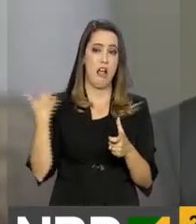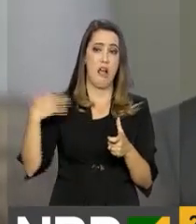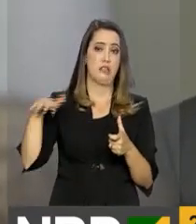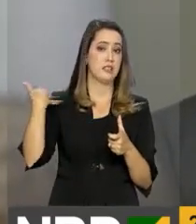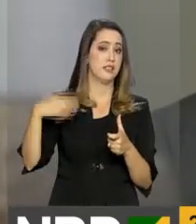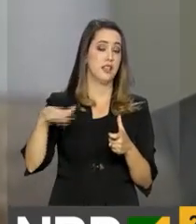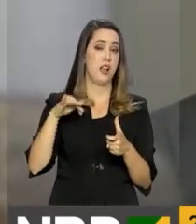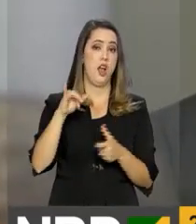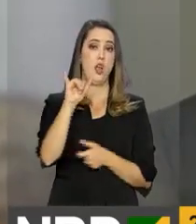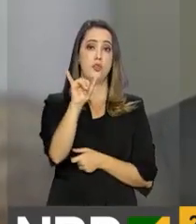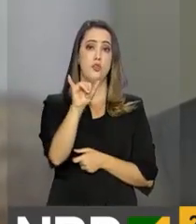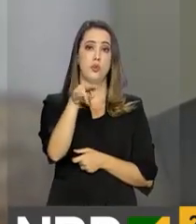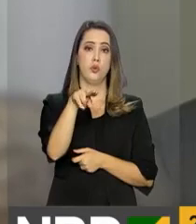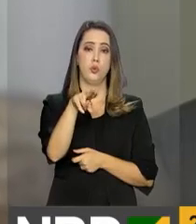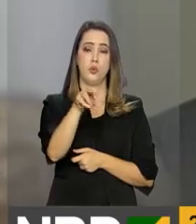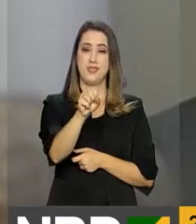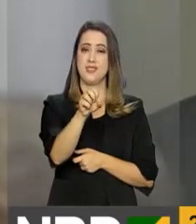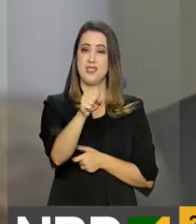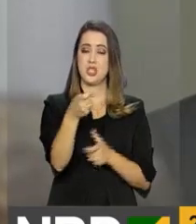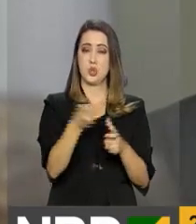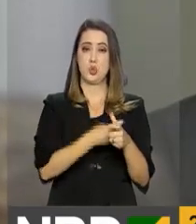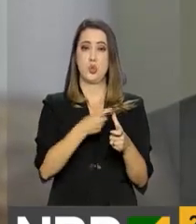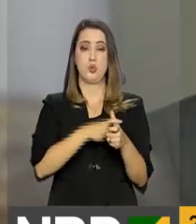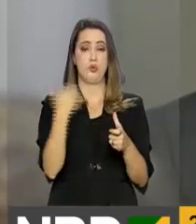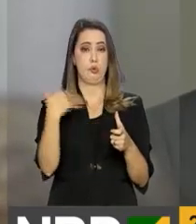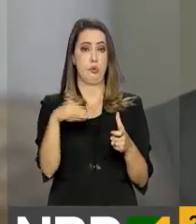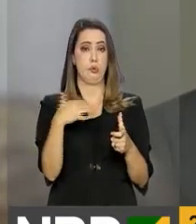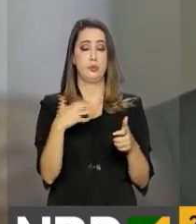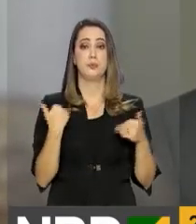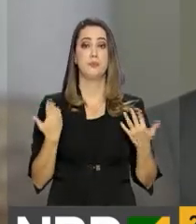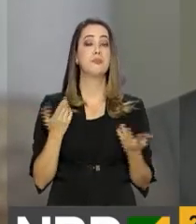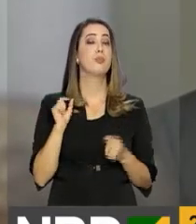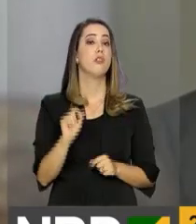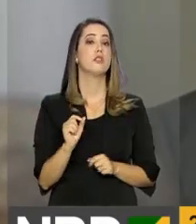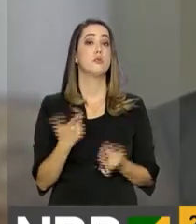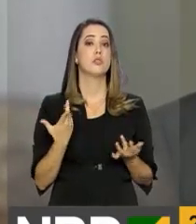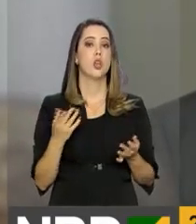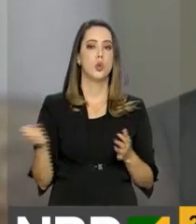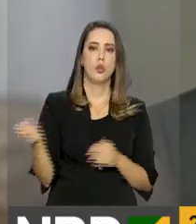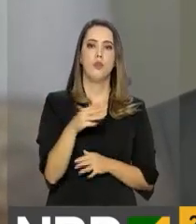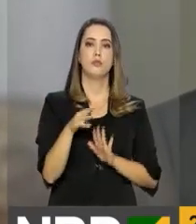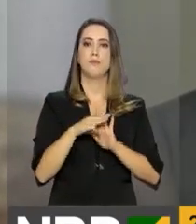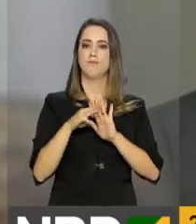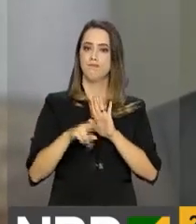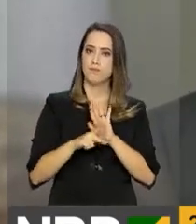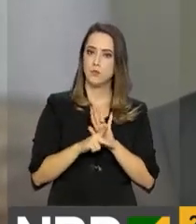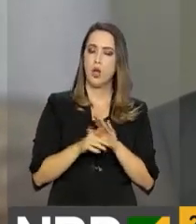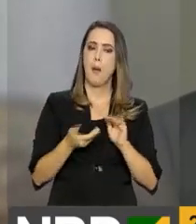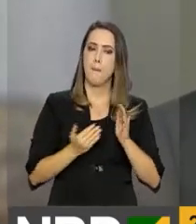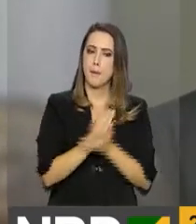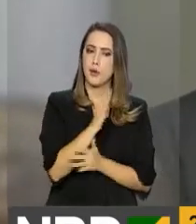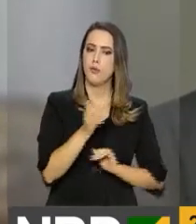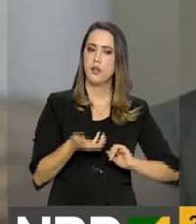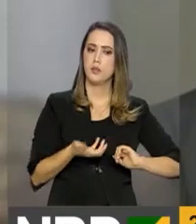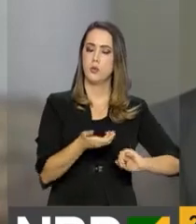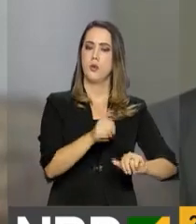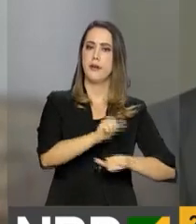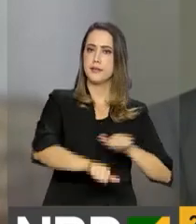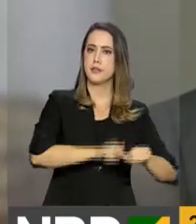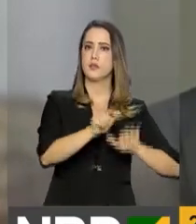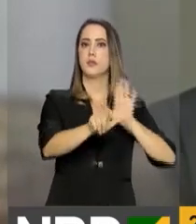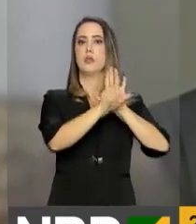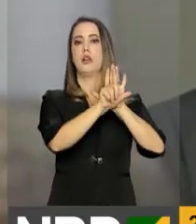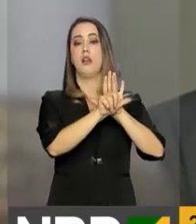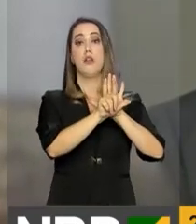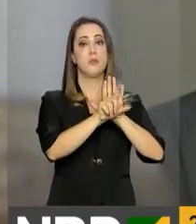Portanto, tornavam-se inadimplentes. O que é que fizemos? Nova medida provisória aprovada pelo Congresso Nacional, convertida em lei,